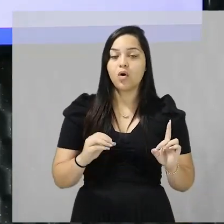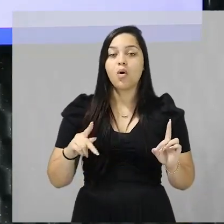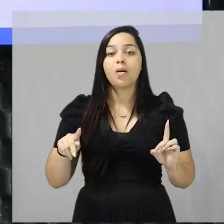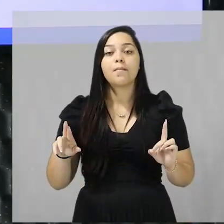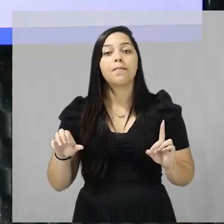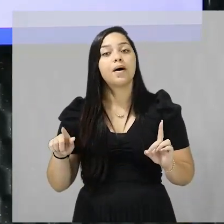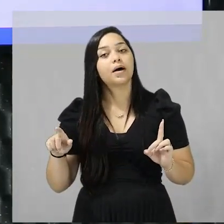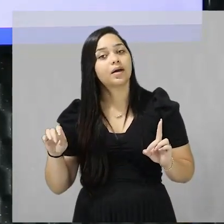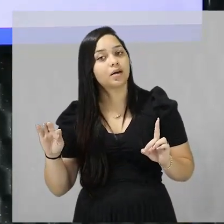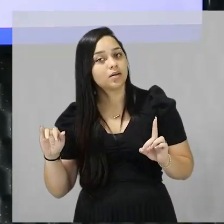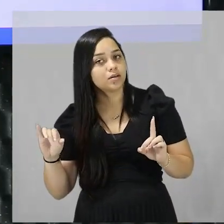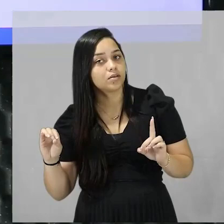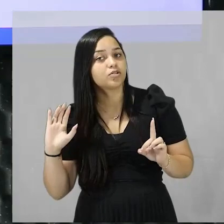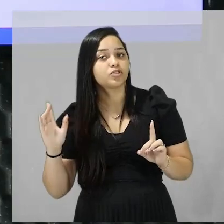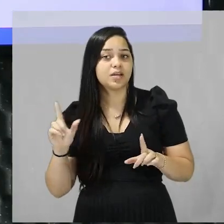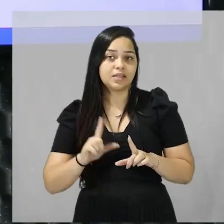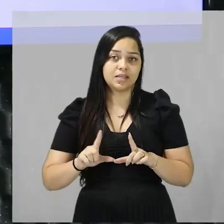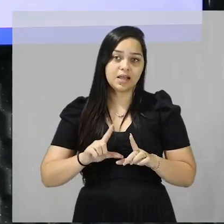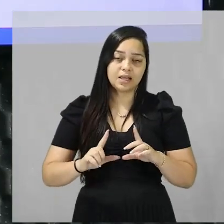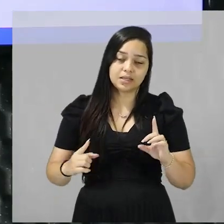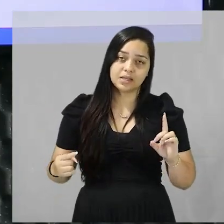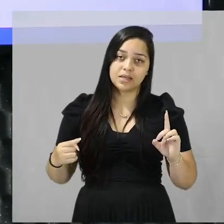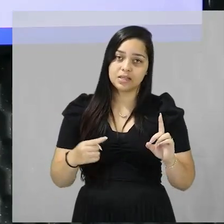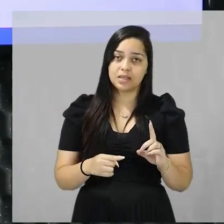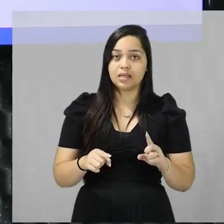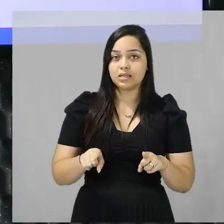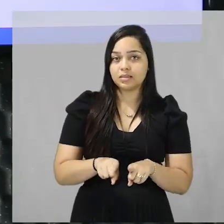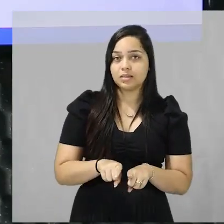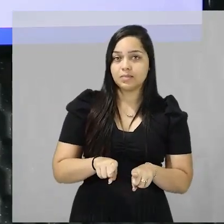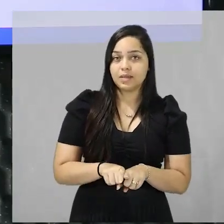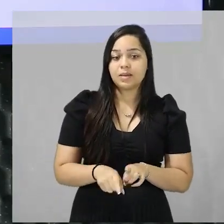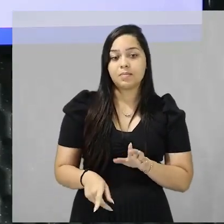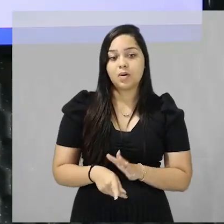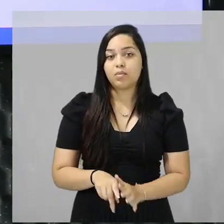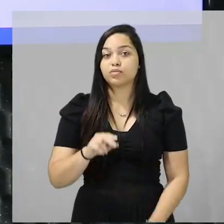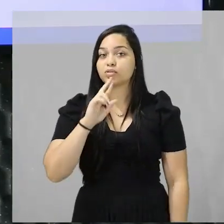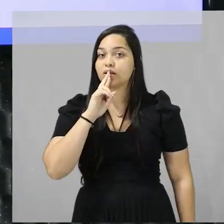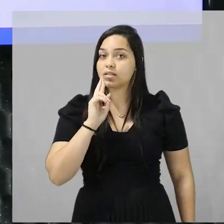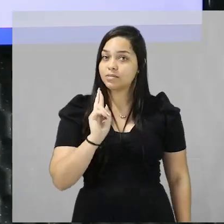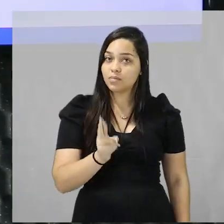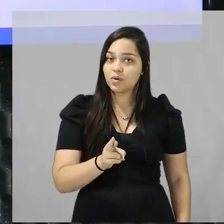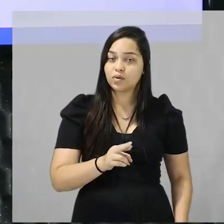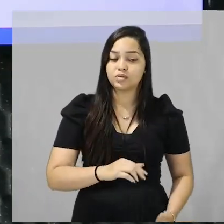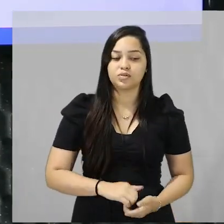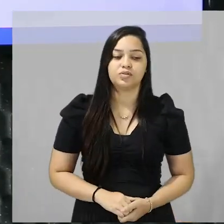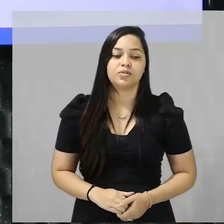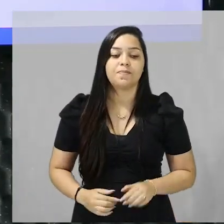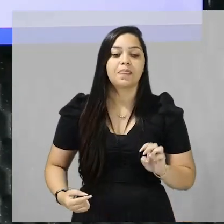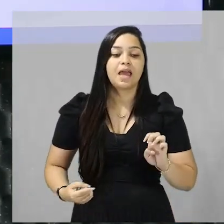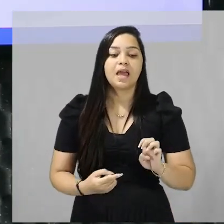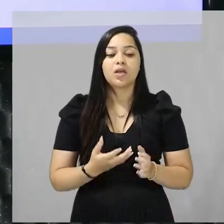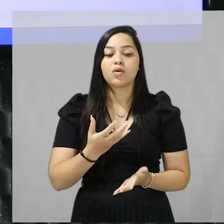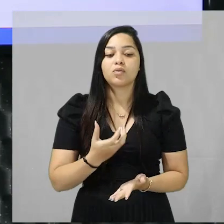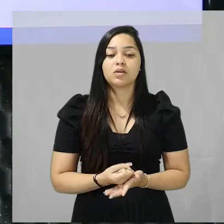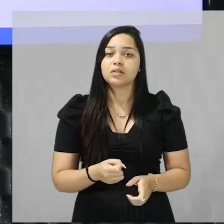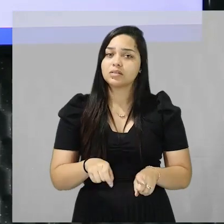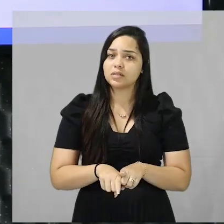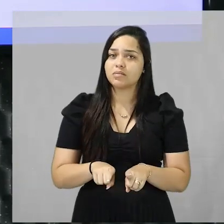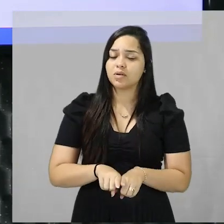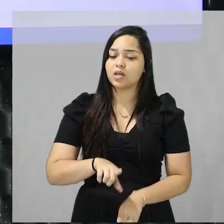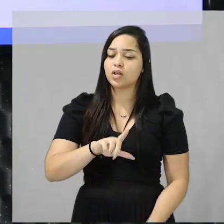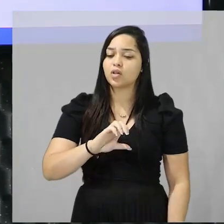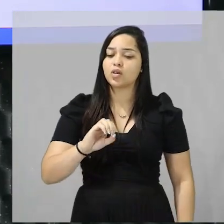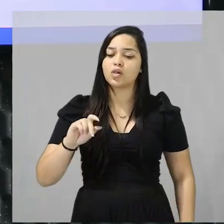pragmatismo? Encontramos na letra D uma grande condição de resposta. Contratualismo, Hobbes, Locke,